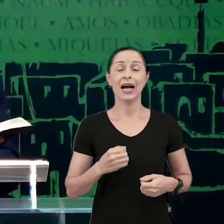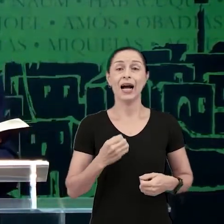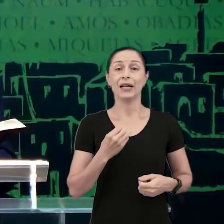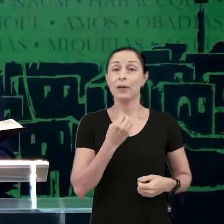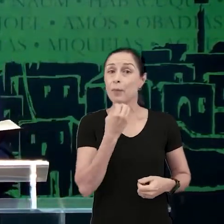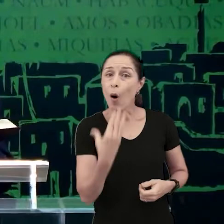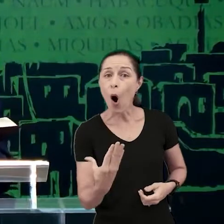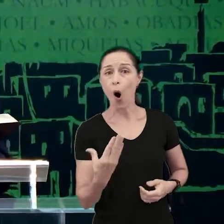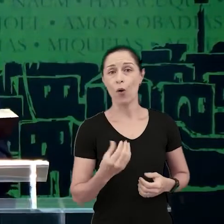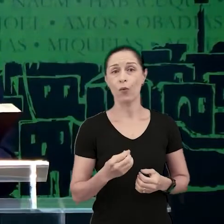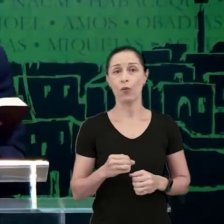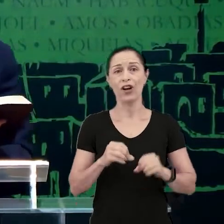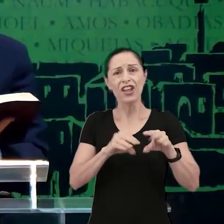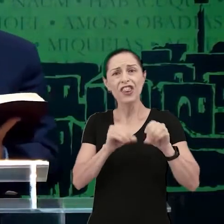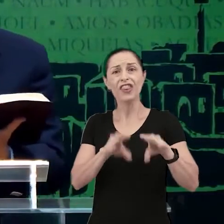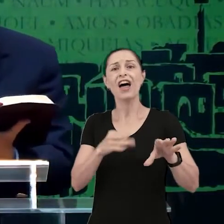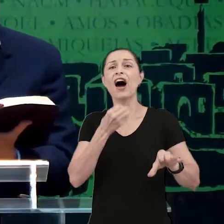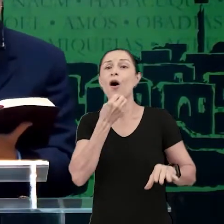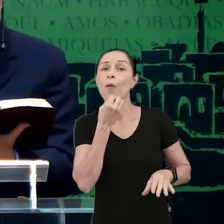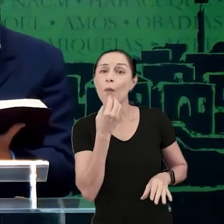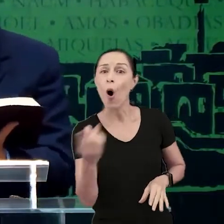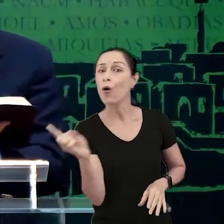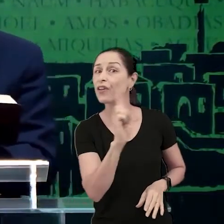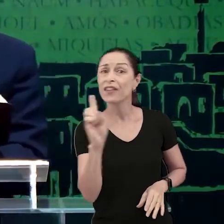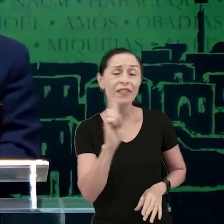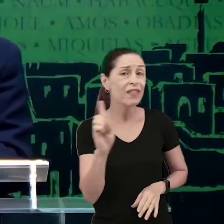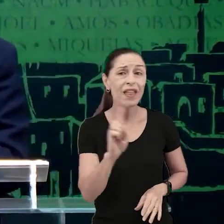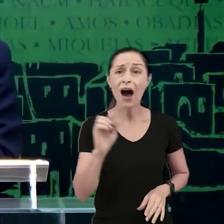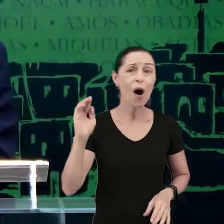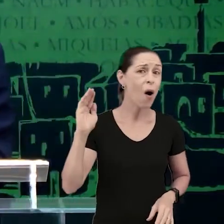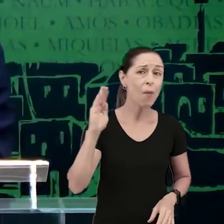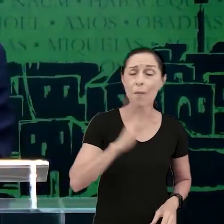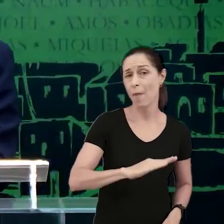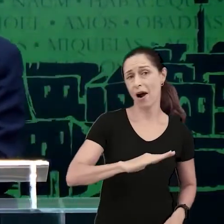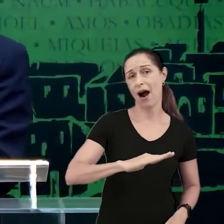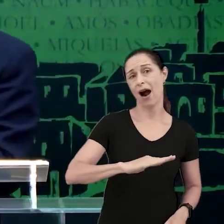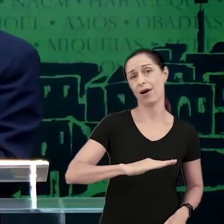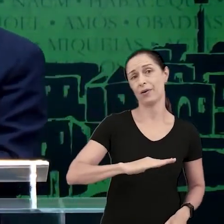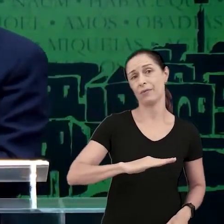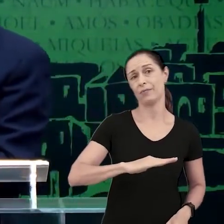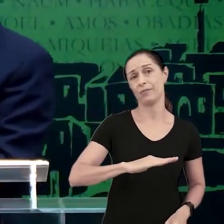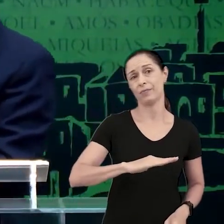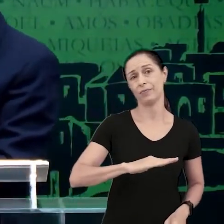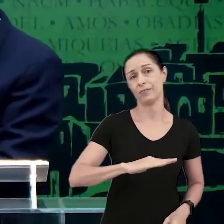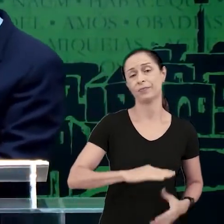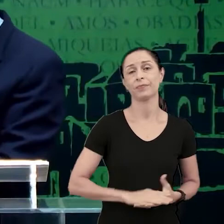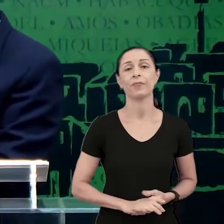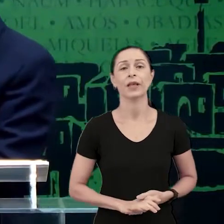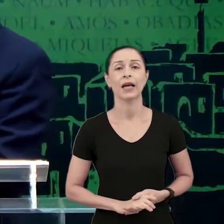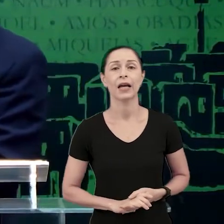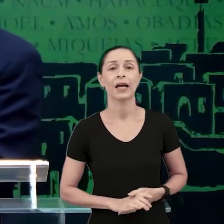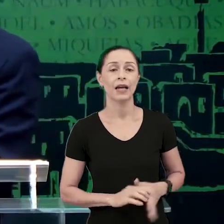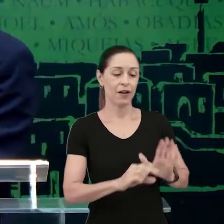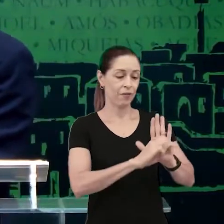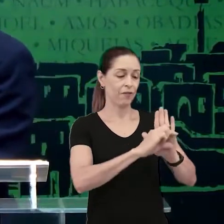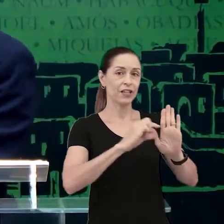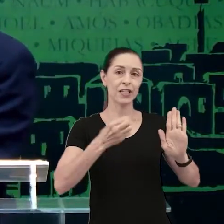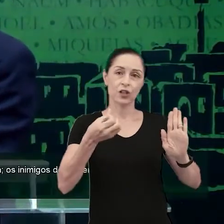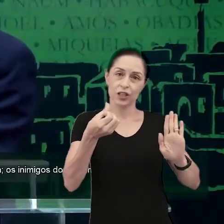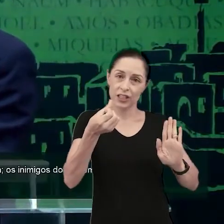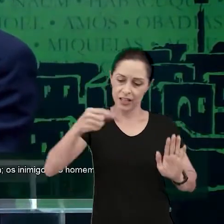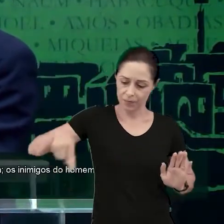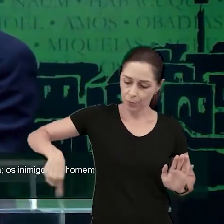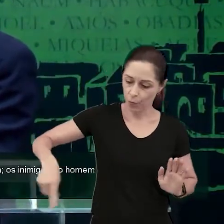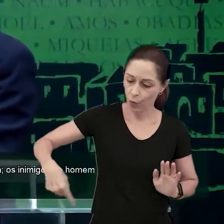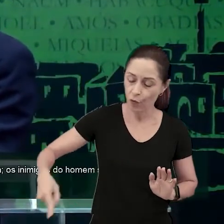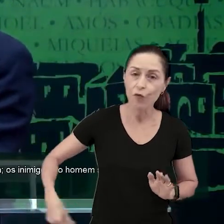sobra? Note comigo o que ele diz no versículo 6. Ele aprofunda essa crise familiar, porque o filho